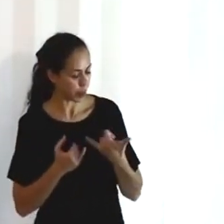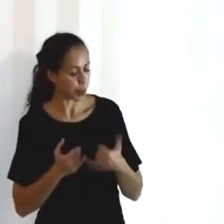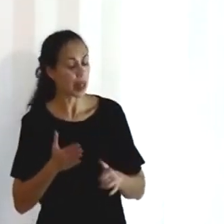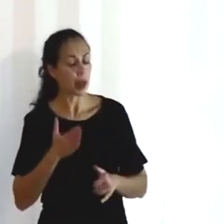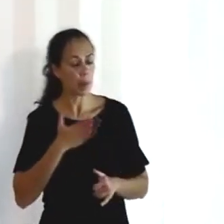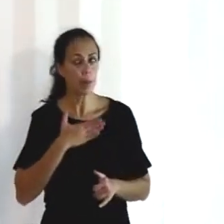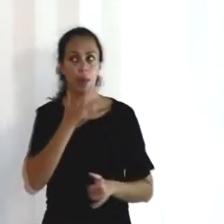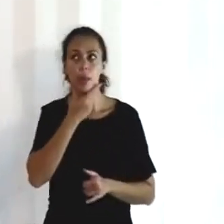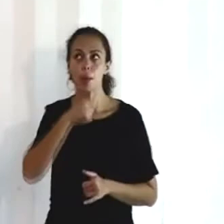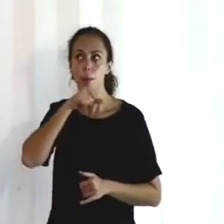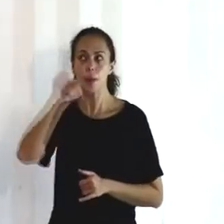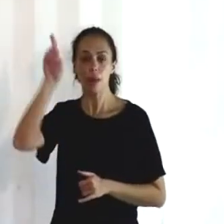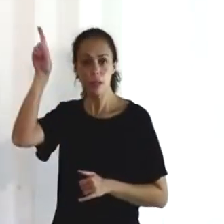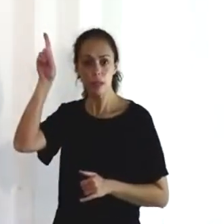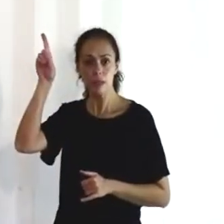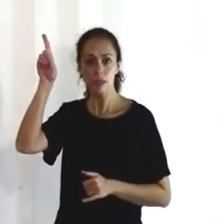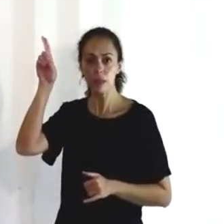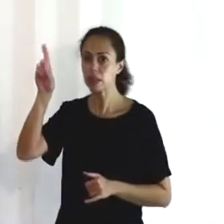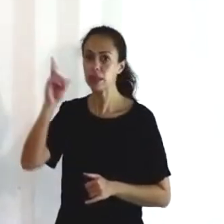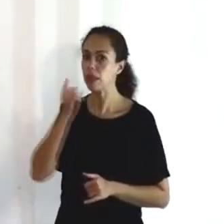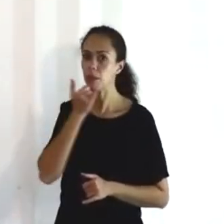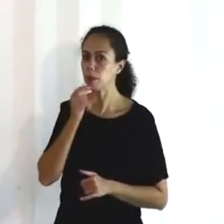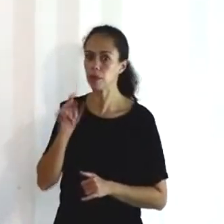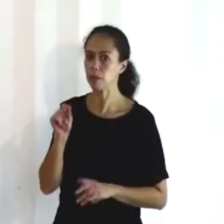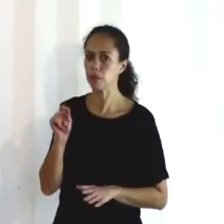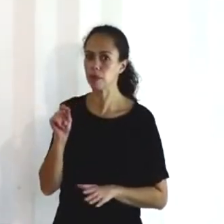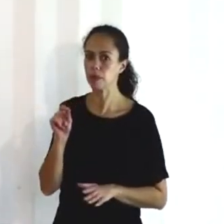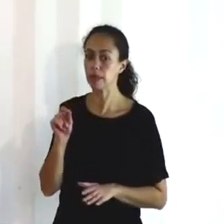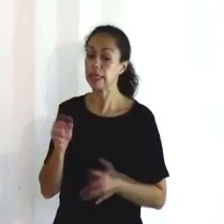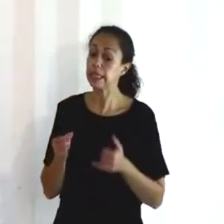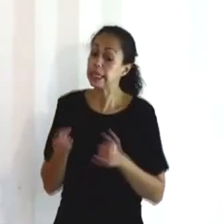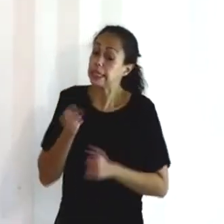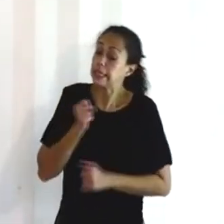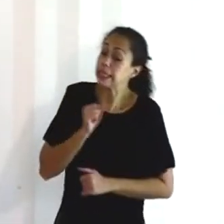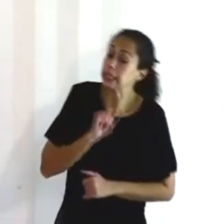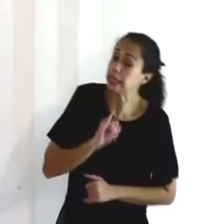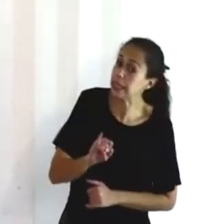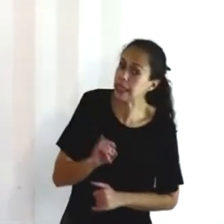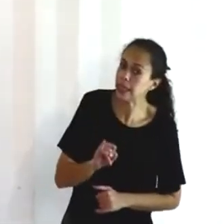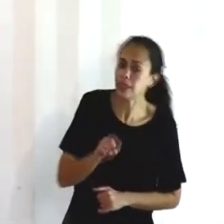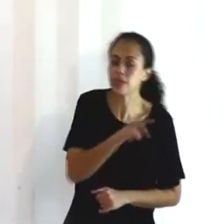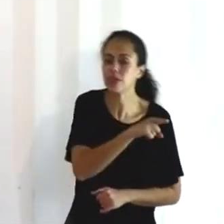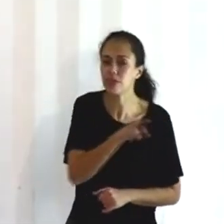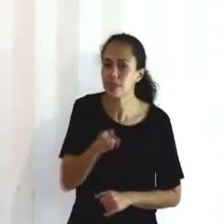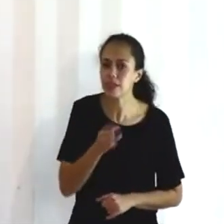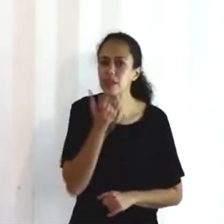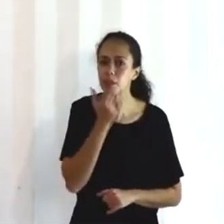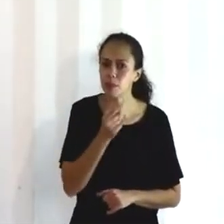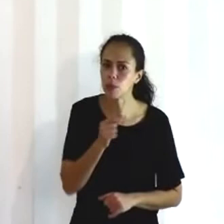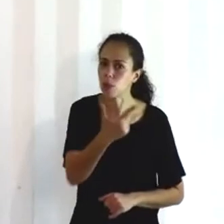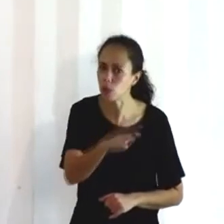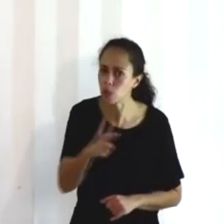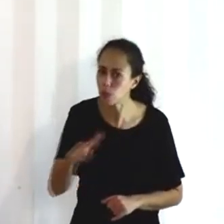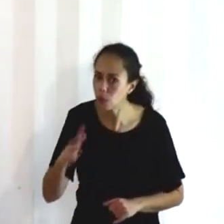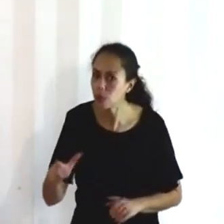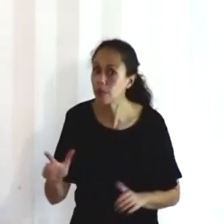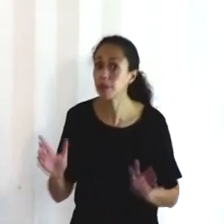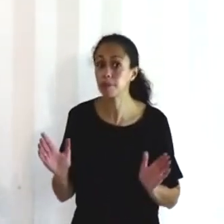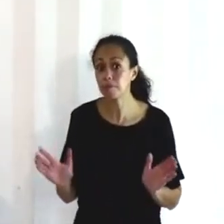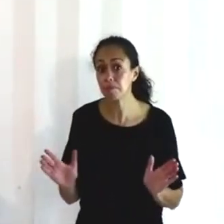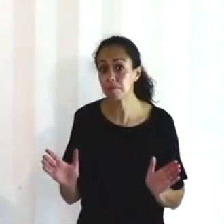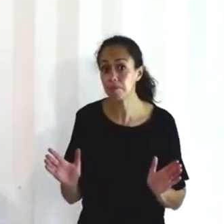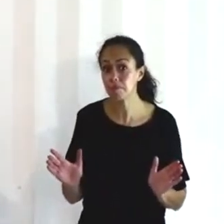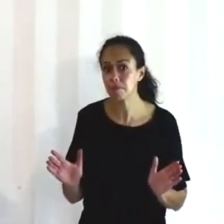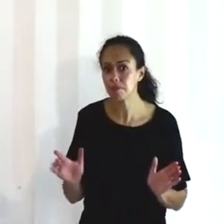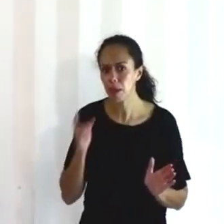não perdoardes cada um a seu irmão, uma das advertências mais graves das